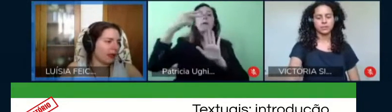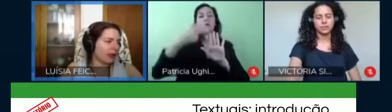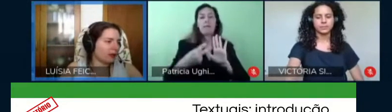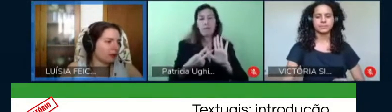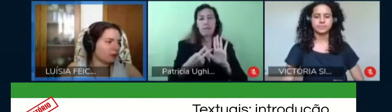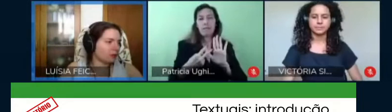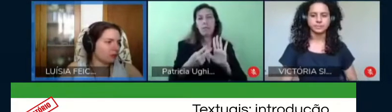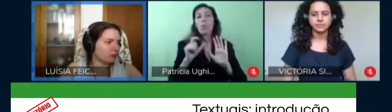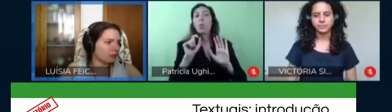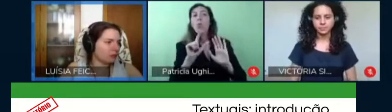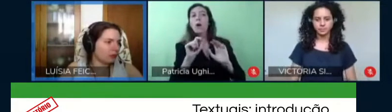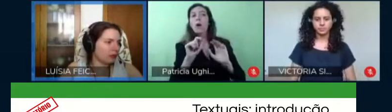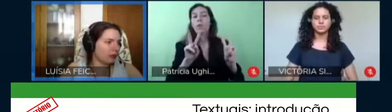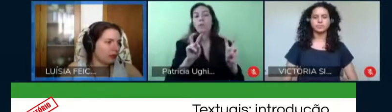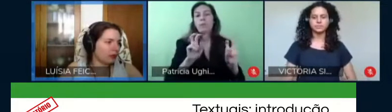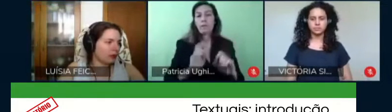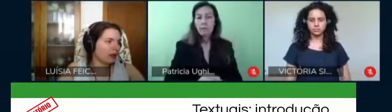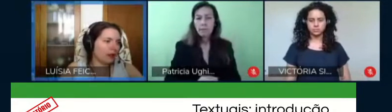a ideia é